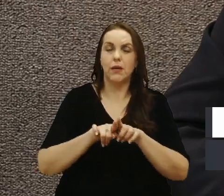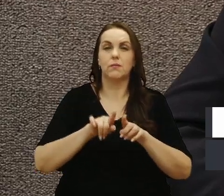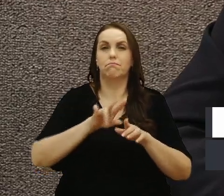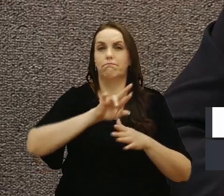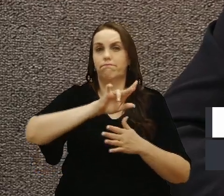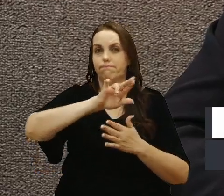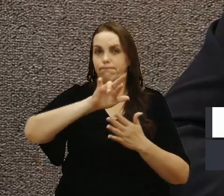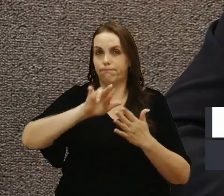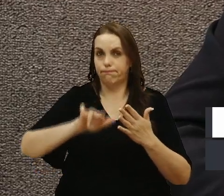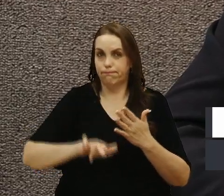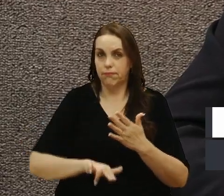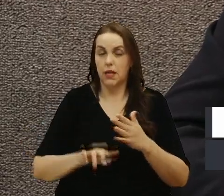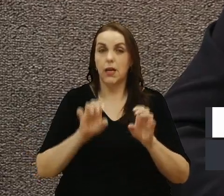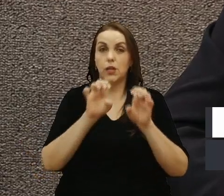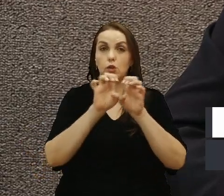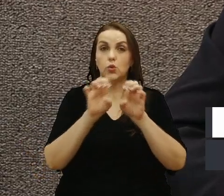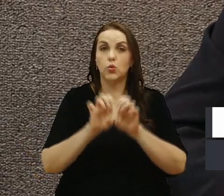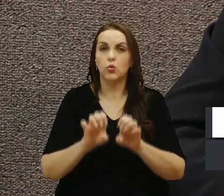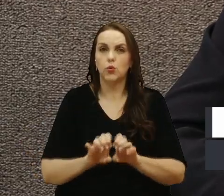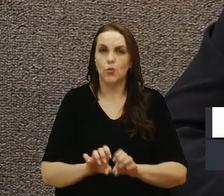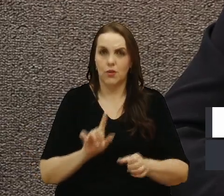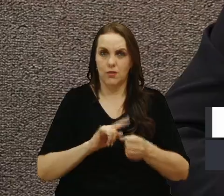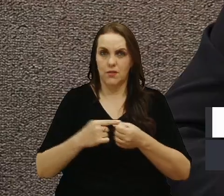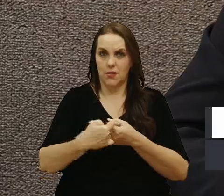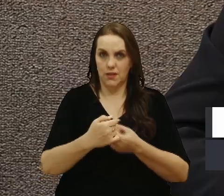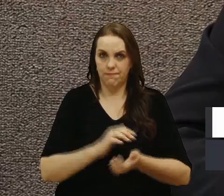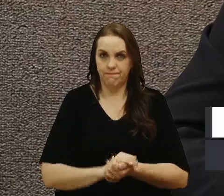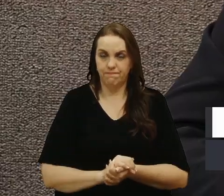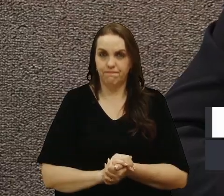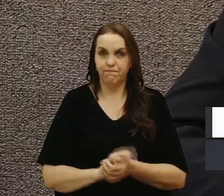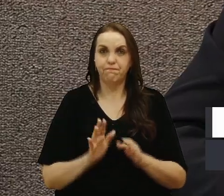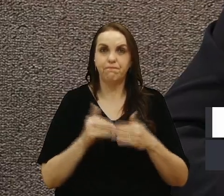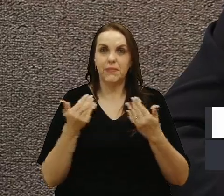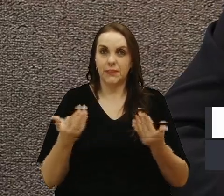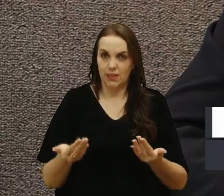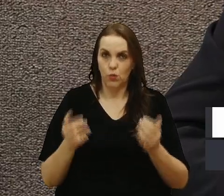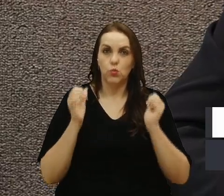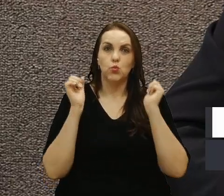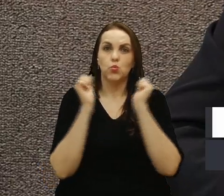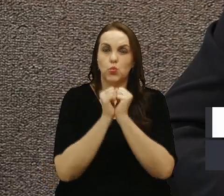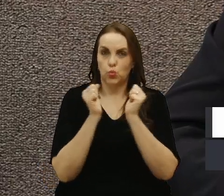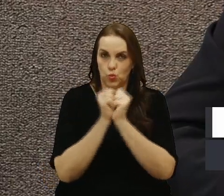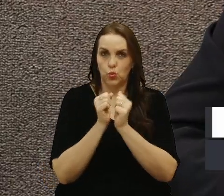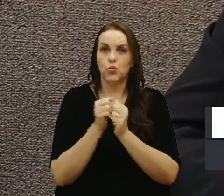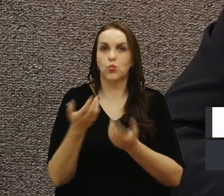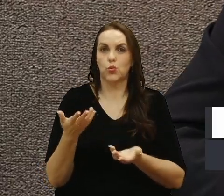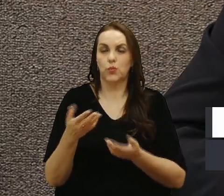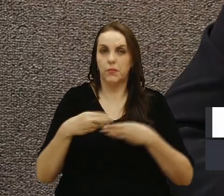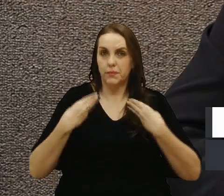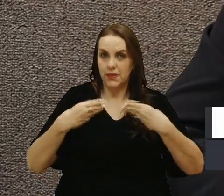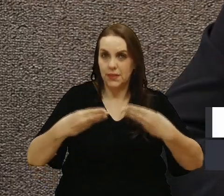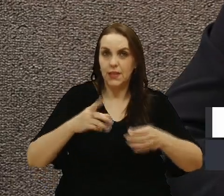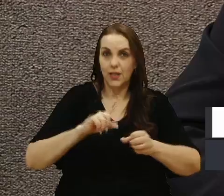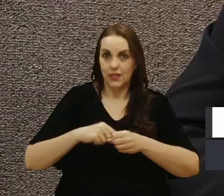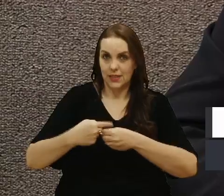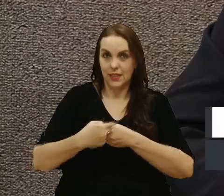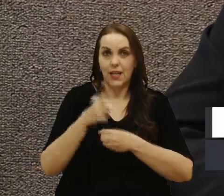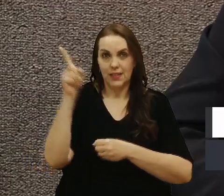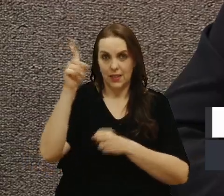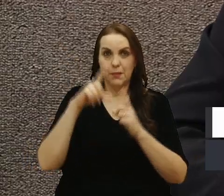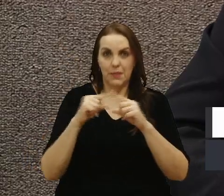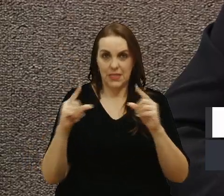muitas estruturações na cidade. Então, estivemos juntos no Ministério das Cidades, onde o